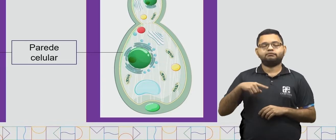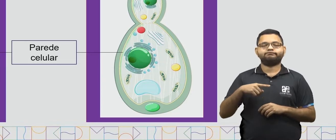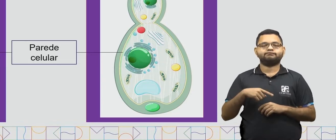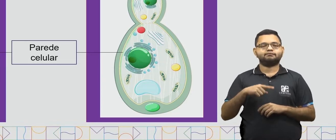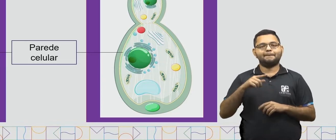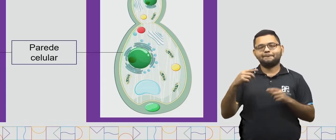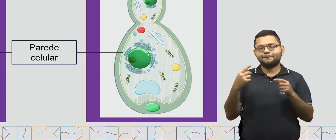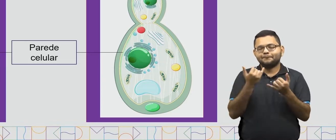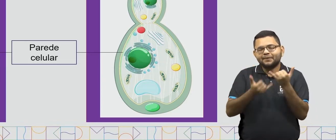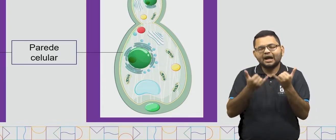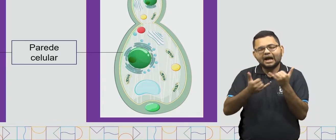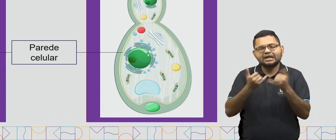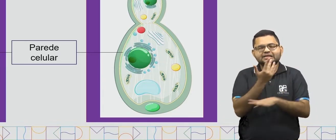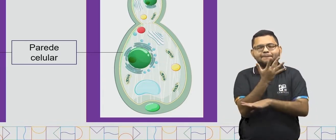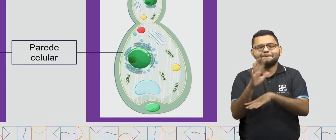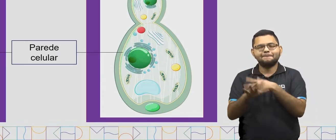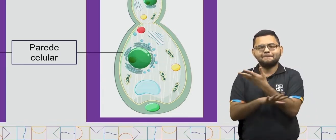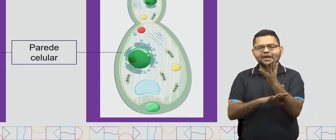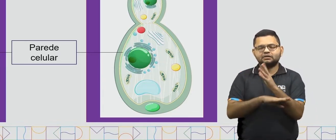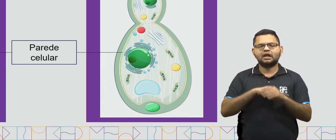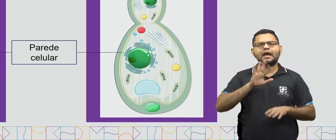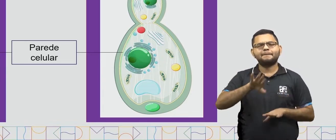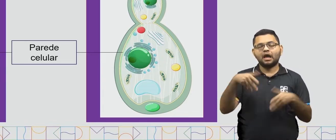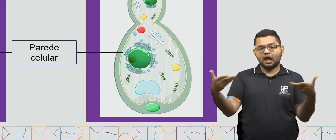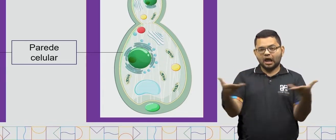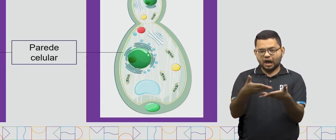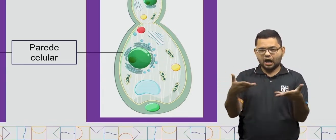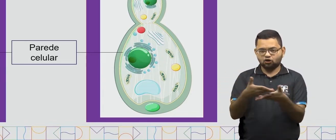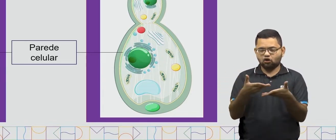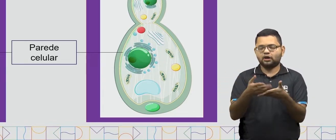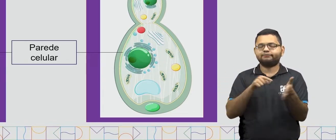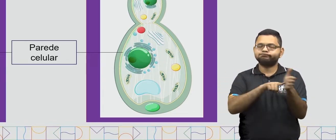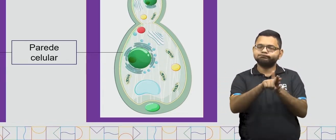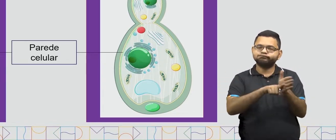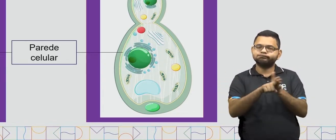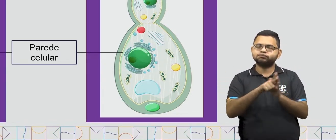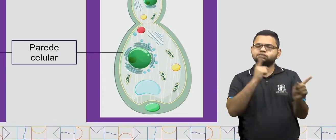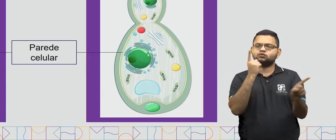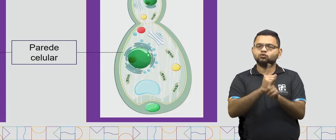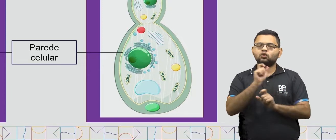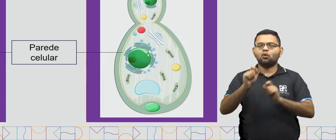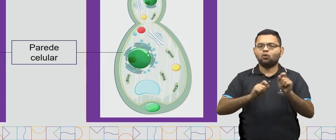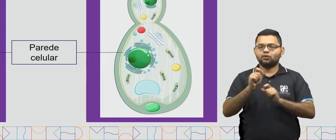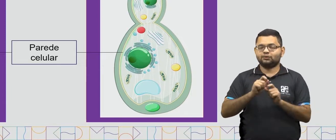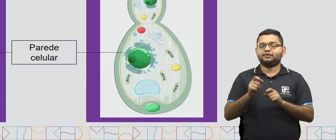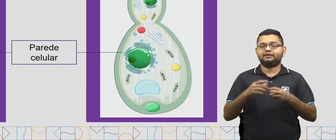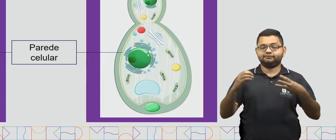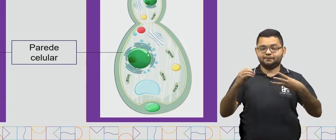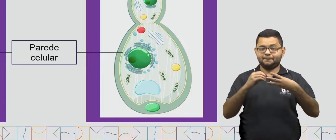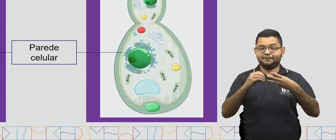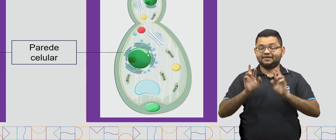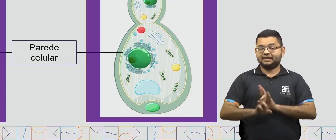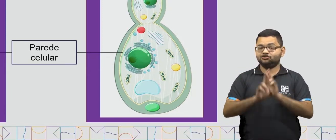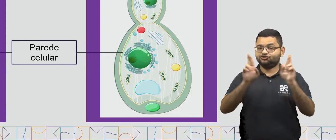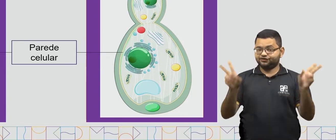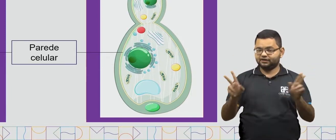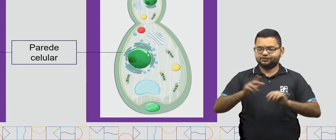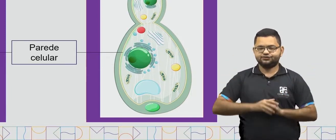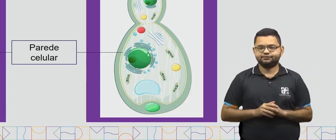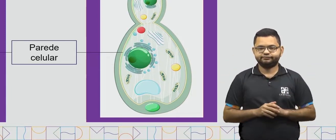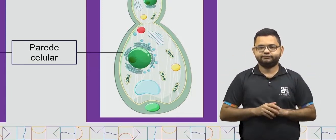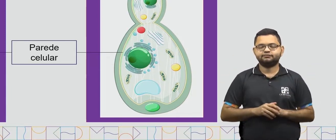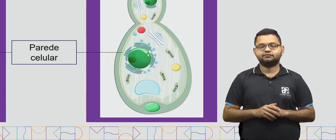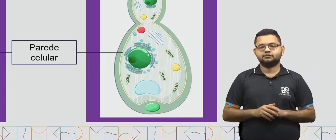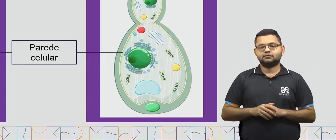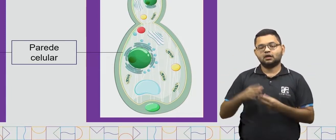plantas, mas, ao longo dos anos, os cientistas observaram que as células dos fungos eram diferentes das células das plantas. As